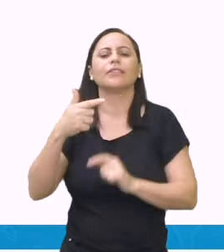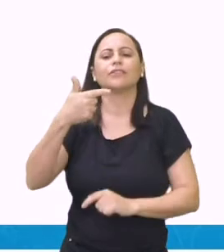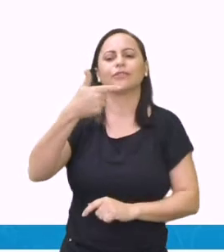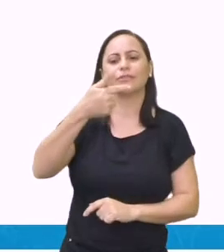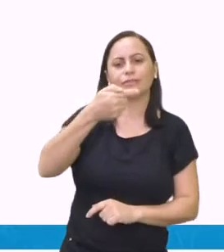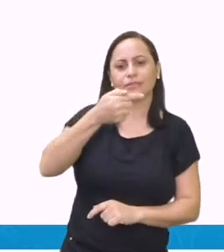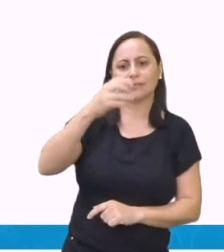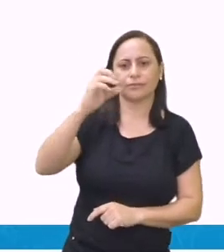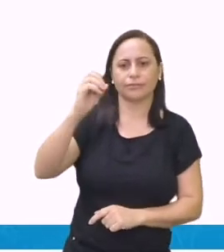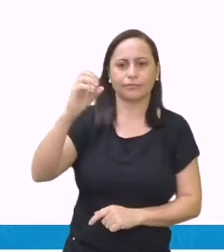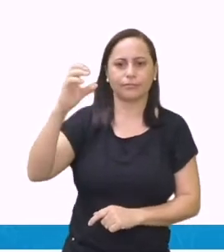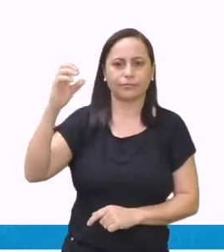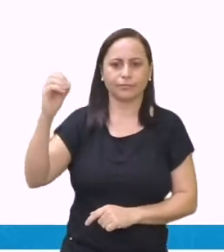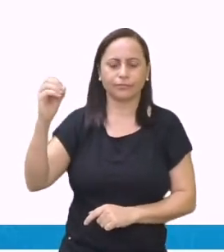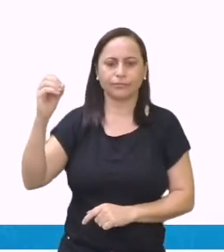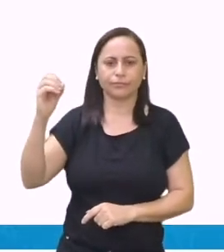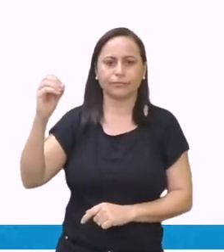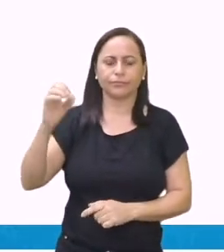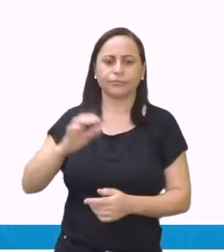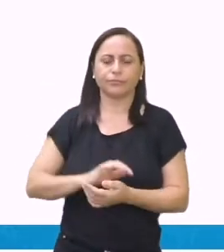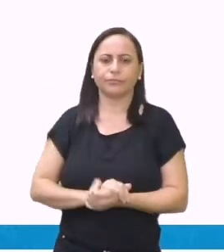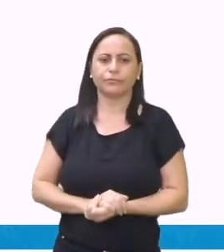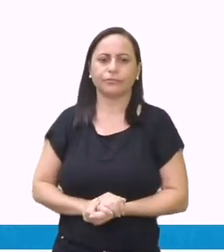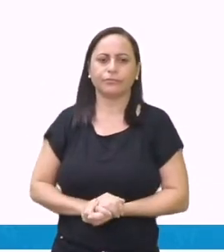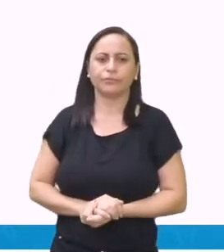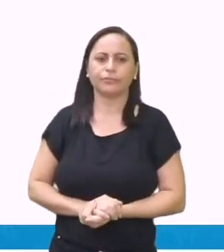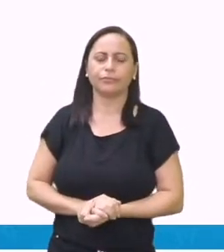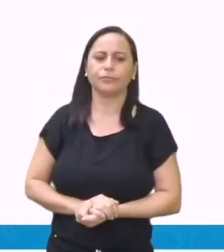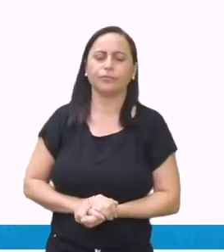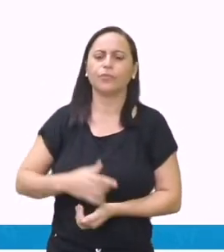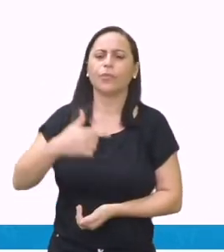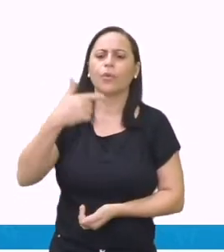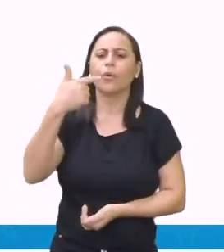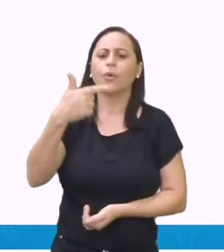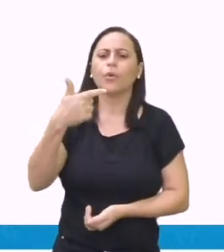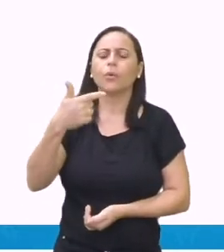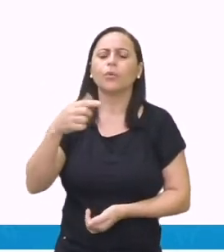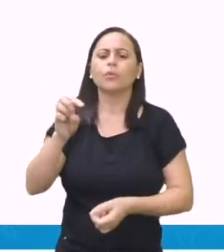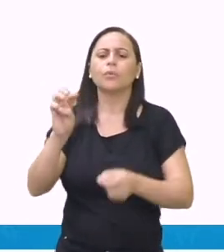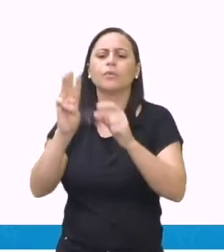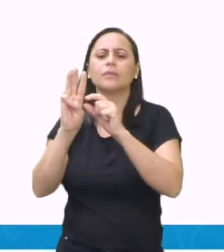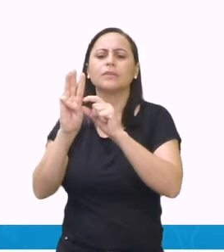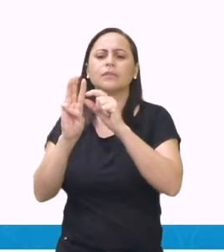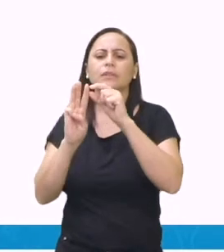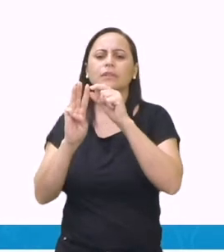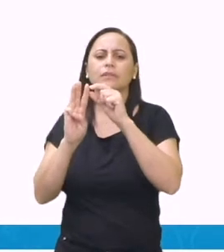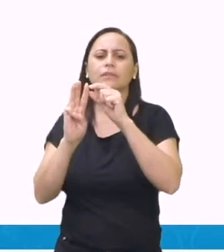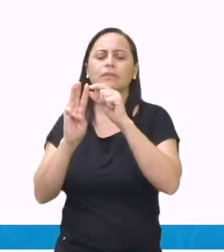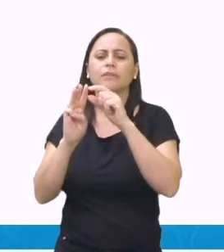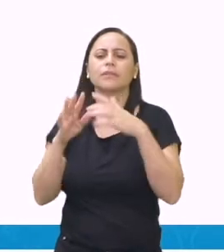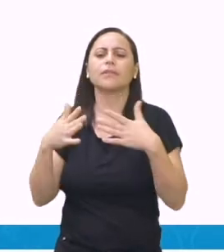700 unidades. Vamos treinando. 2 centenas,